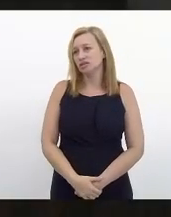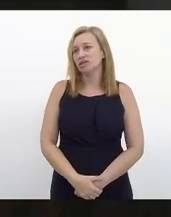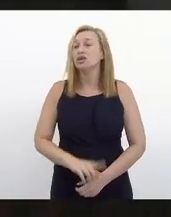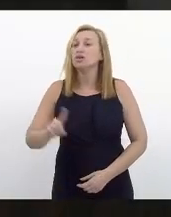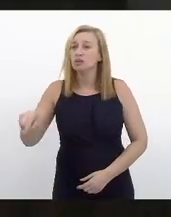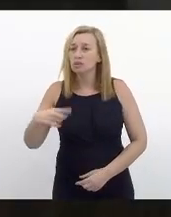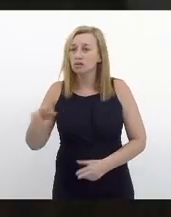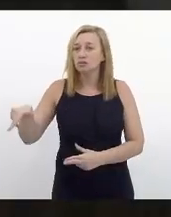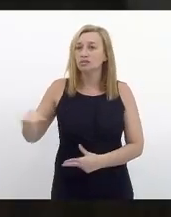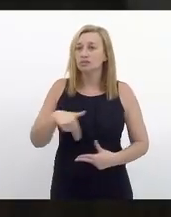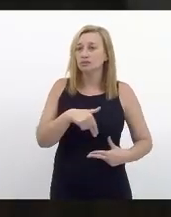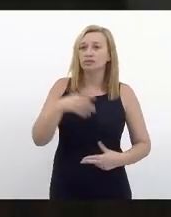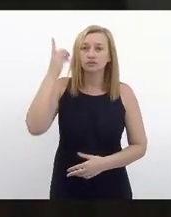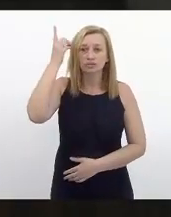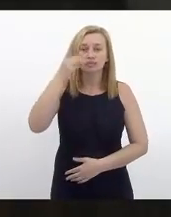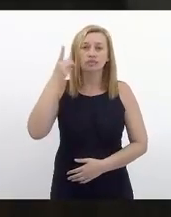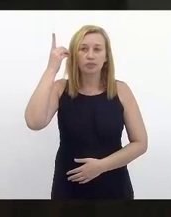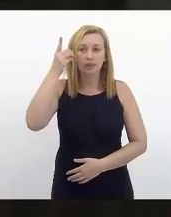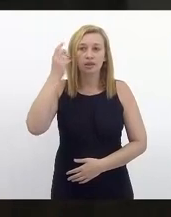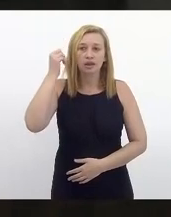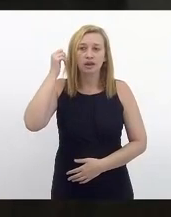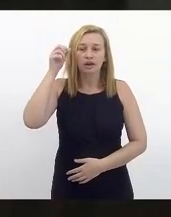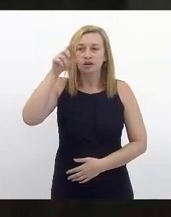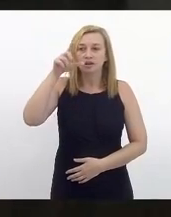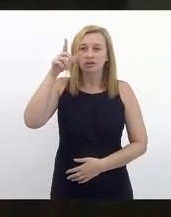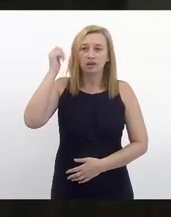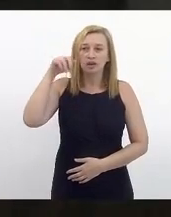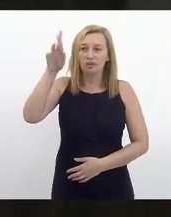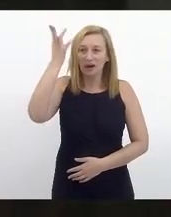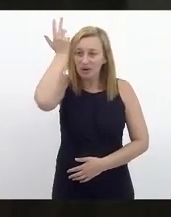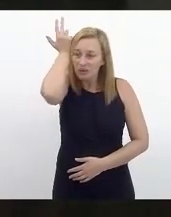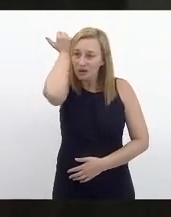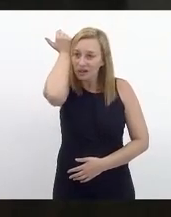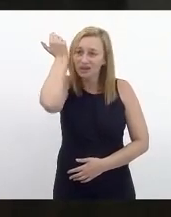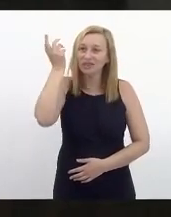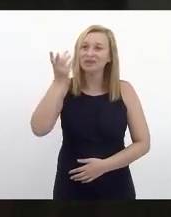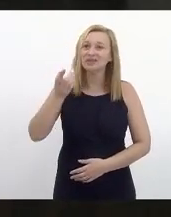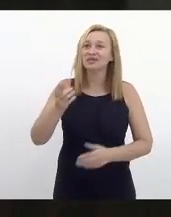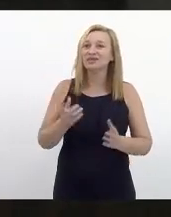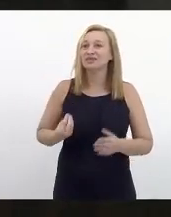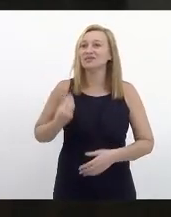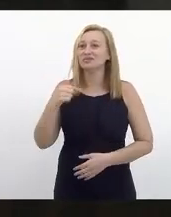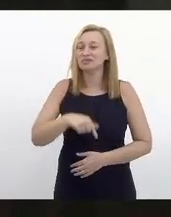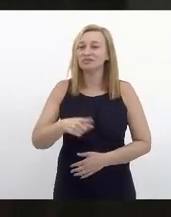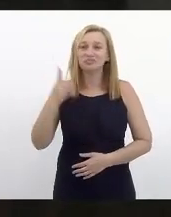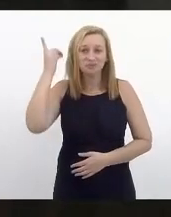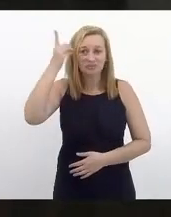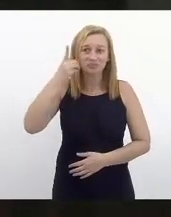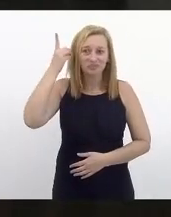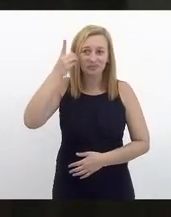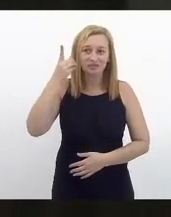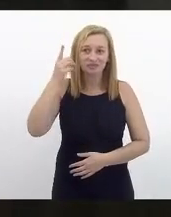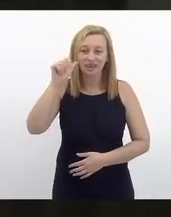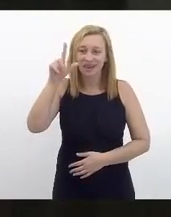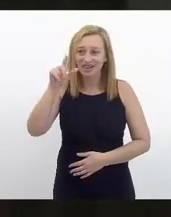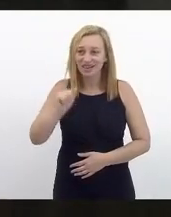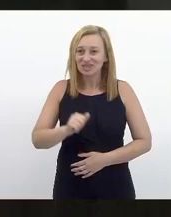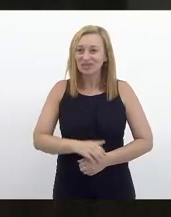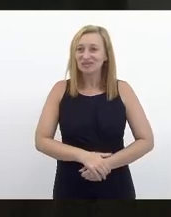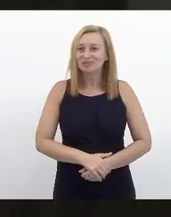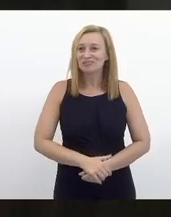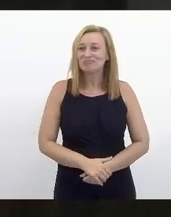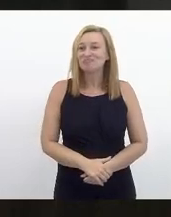Próximo orador inscrito é o nobre deputado Eliomar Coelho. Não se encontrando presente, próximo orador inscrito é a nobre deputada Alana